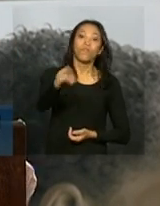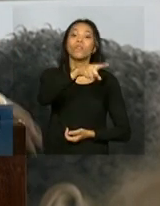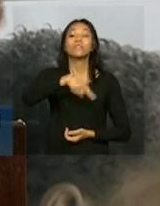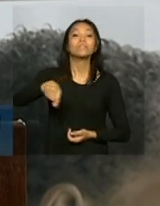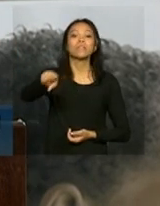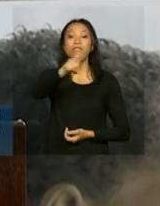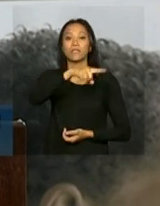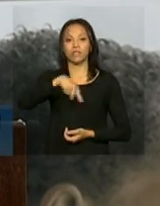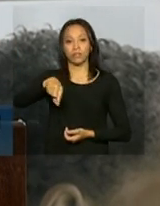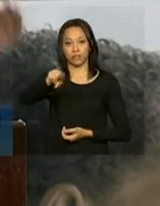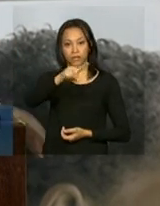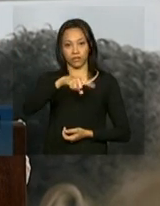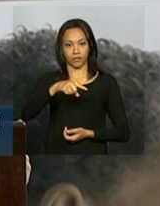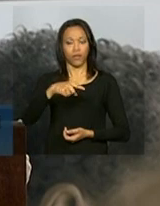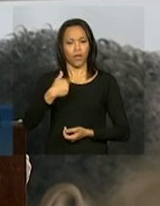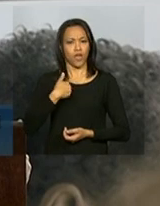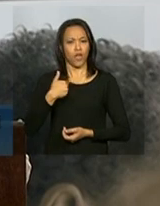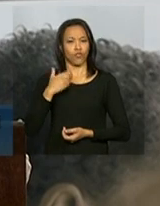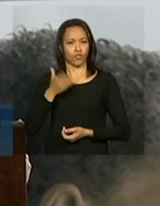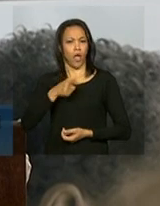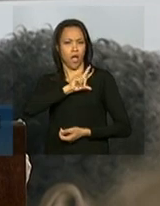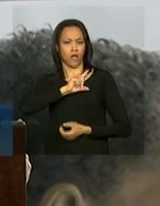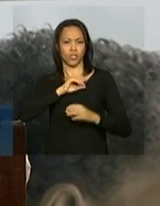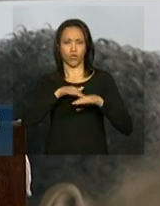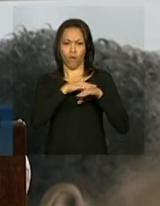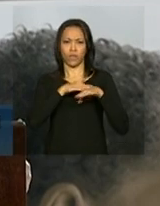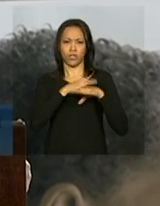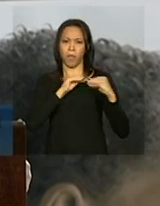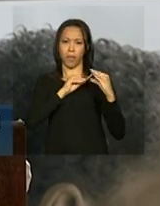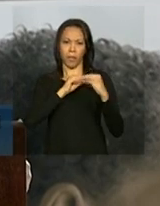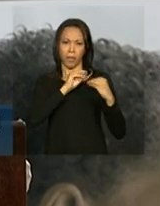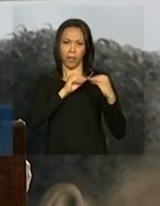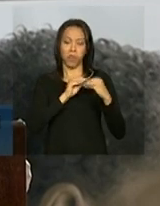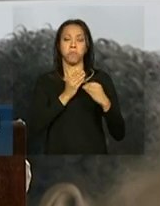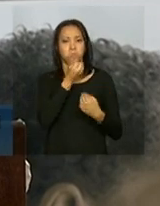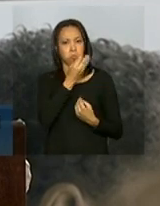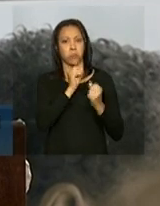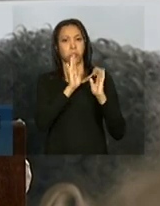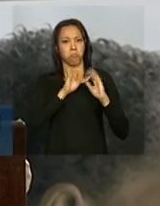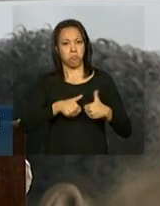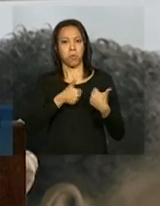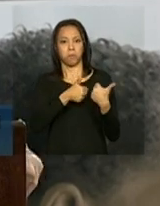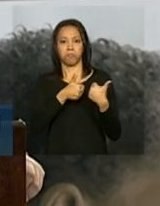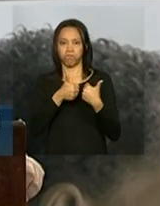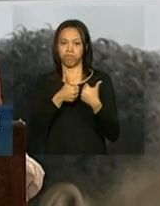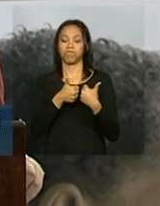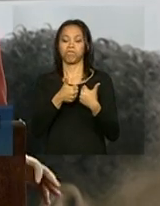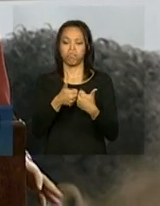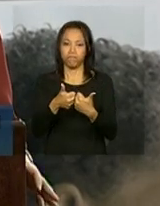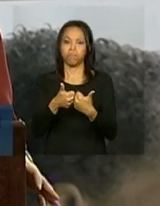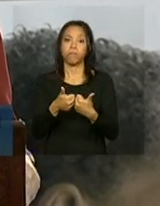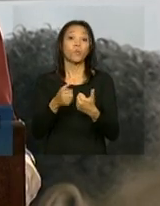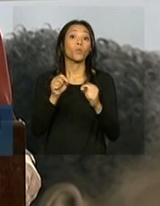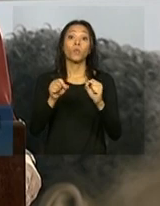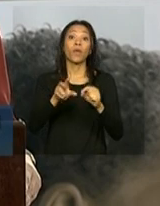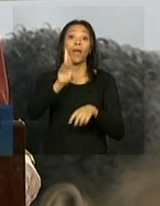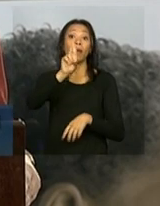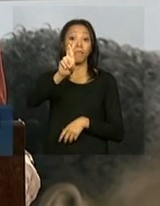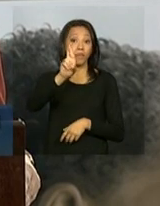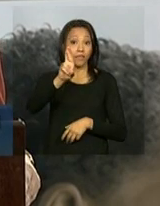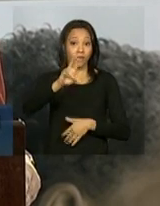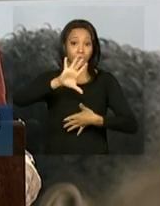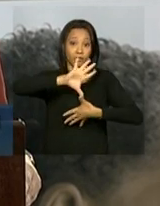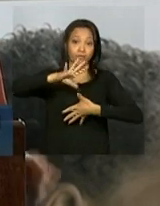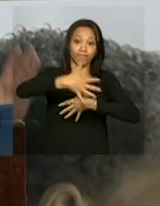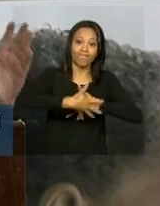representam, eu conversei com eles antes, eles representam muito bem a grande nação